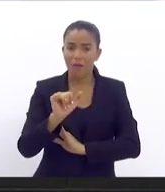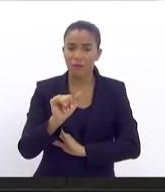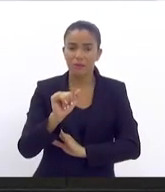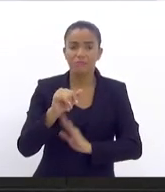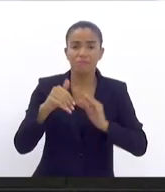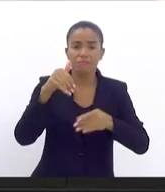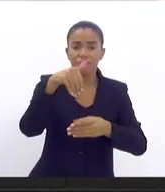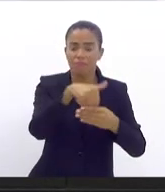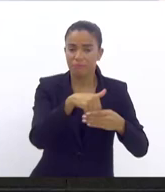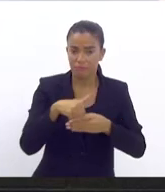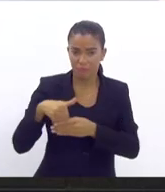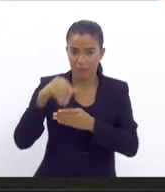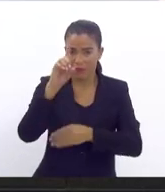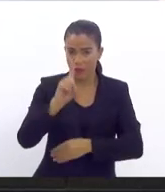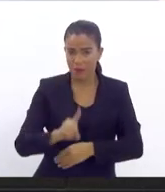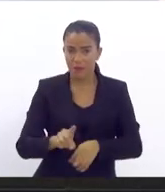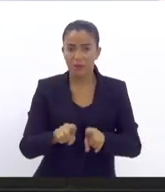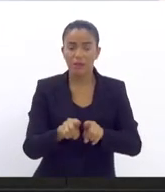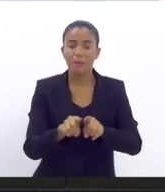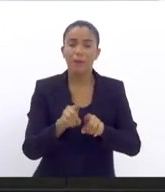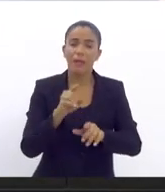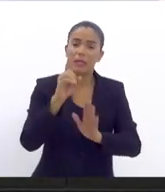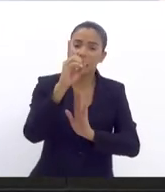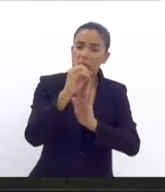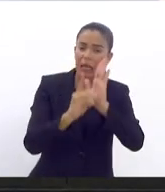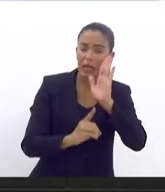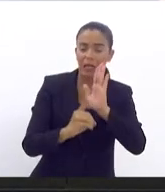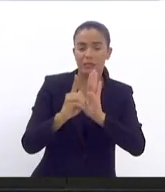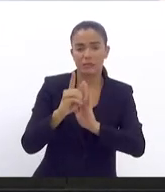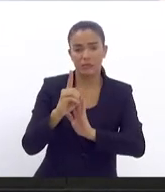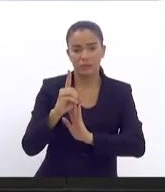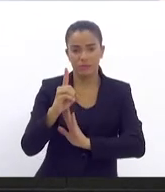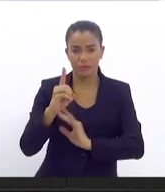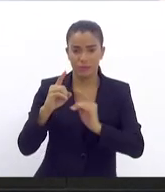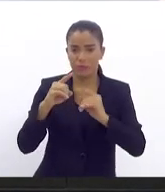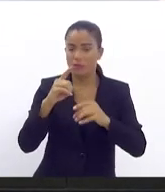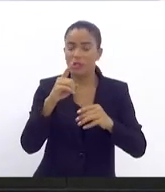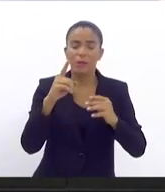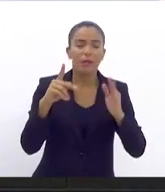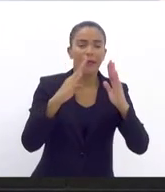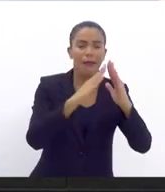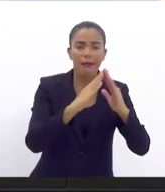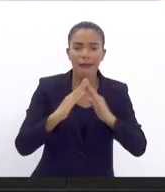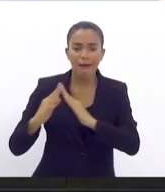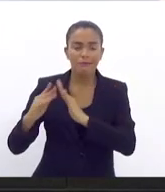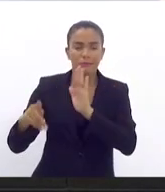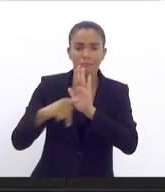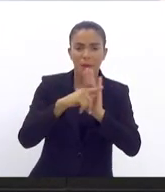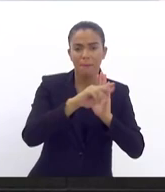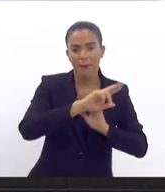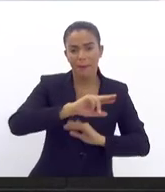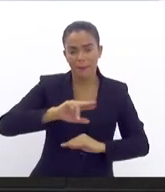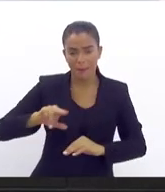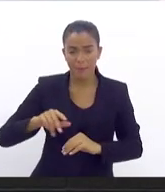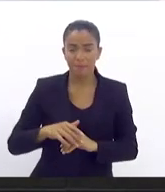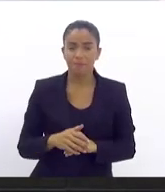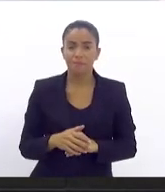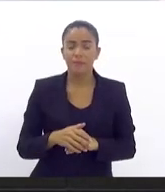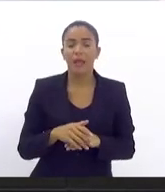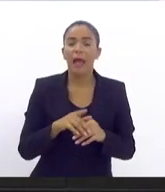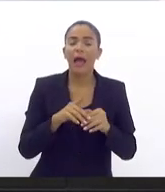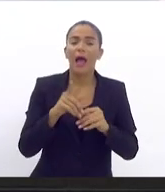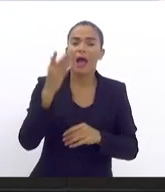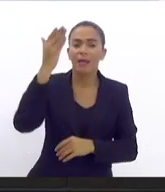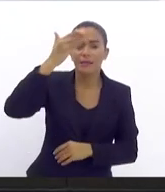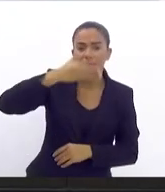diretoria, demonstração do patrimônio existente, da receita, despesa realizadas no exercício financeiro anterior à formulação do pedido,